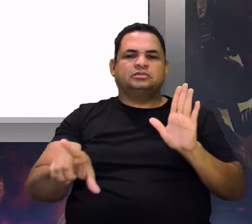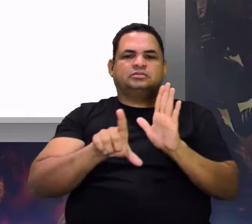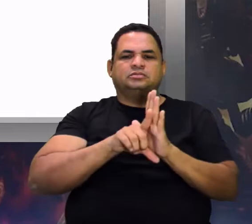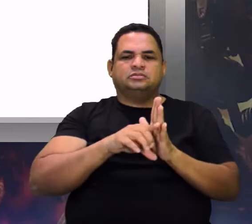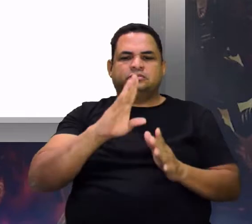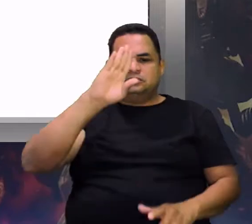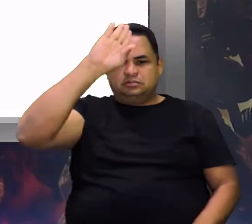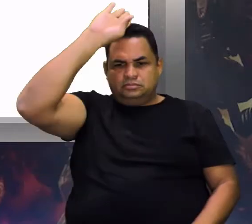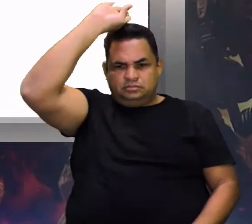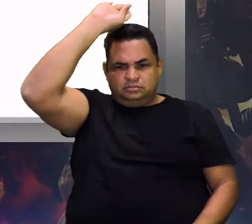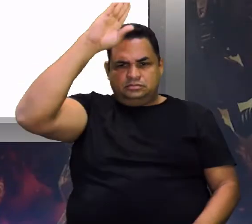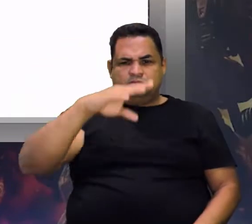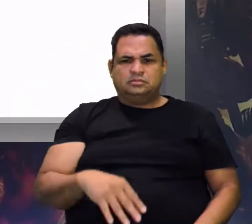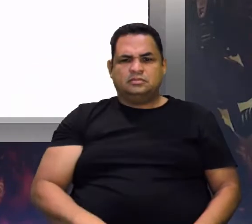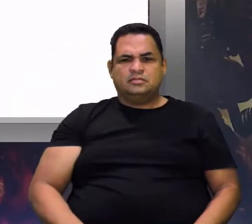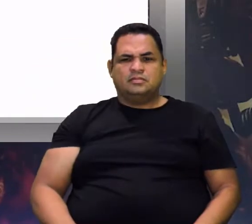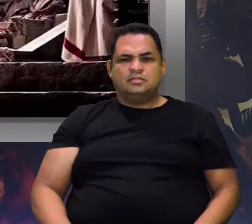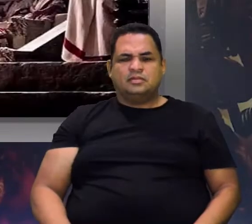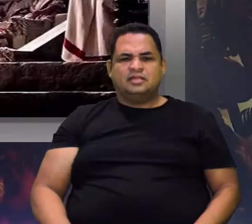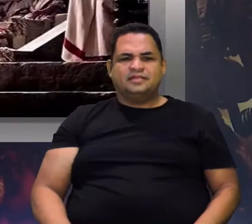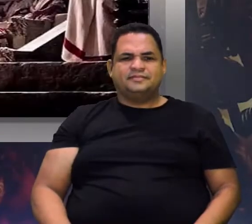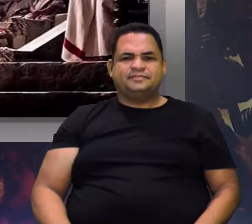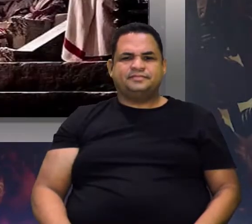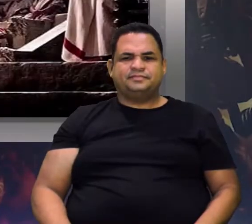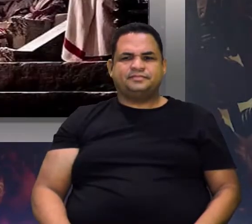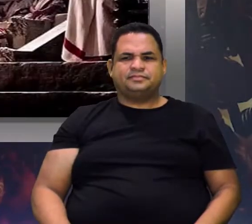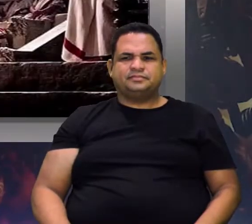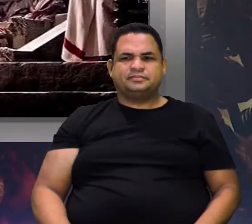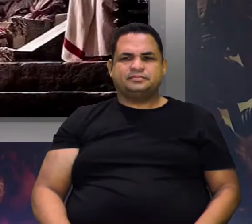romanas. As leis romanas.